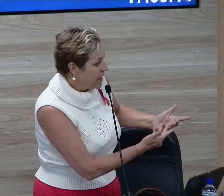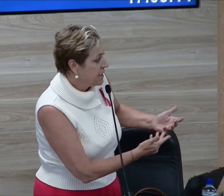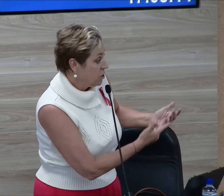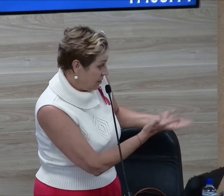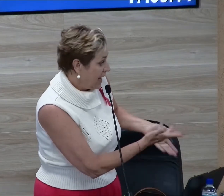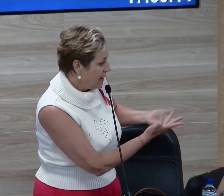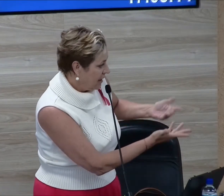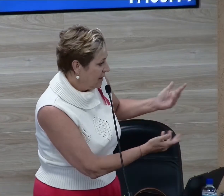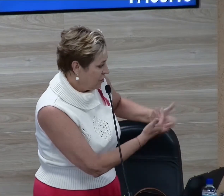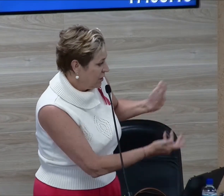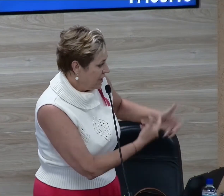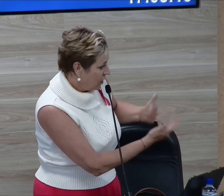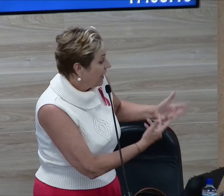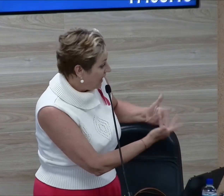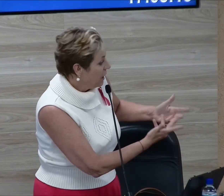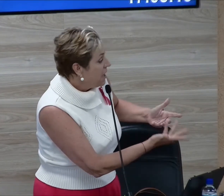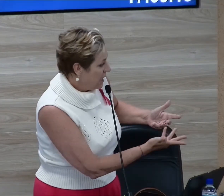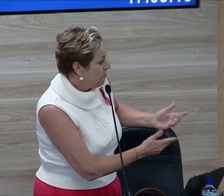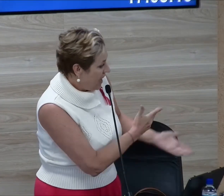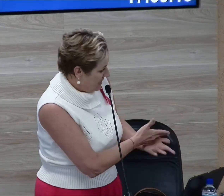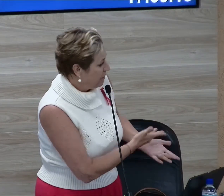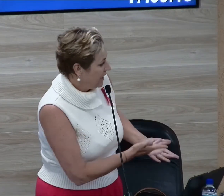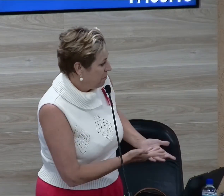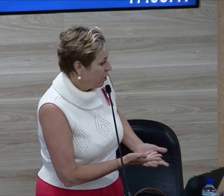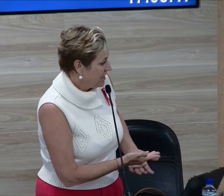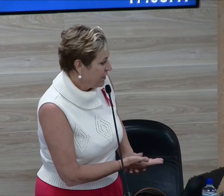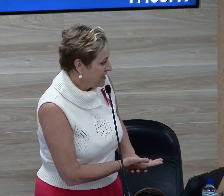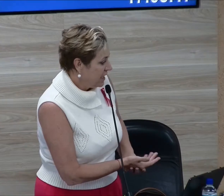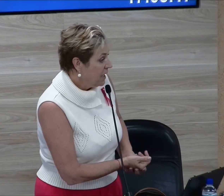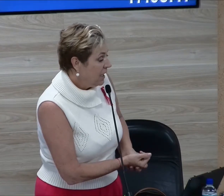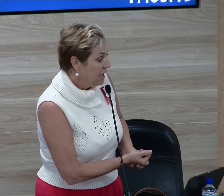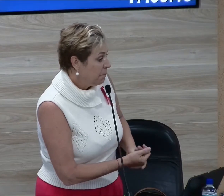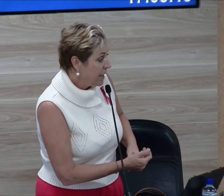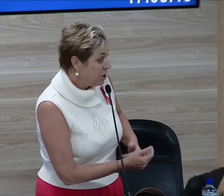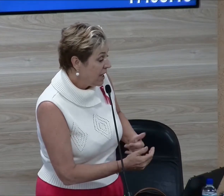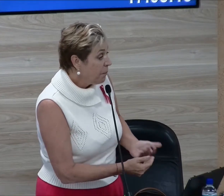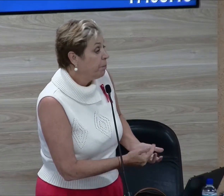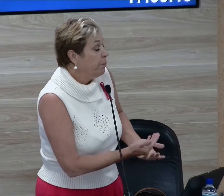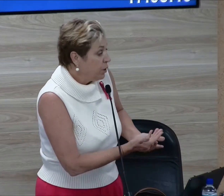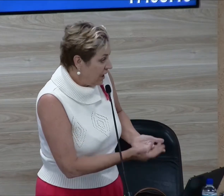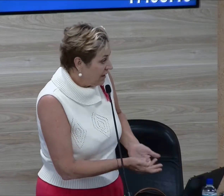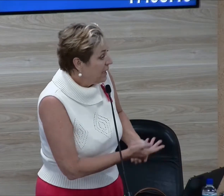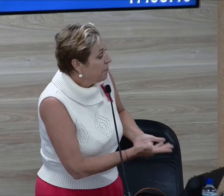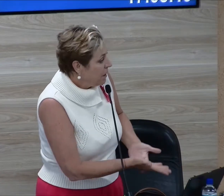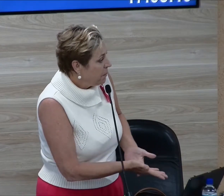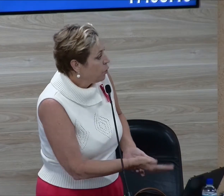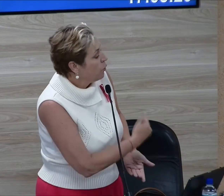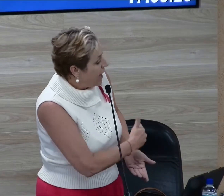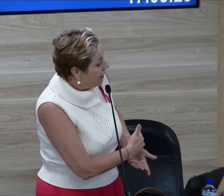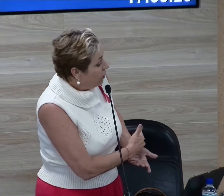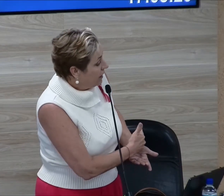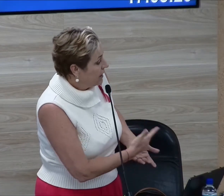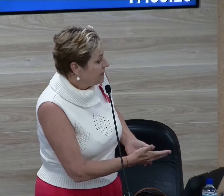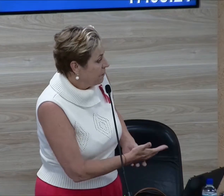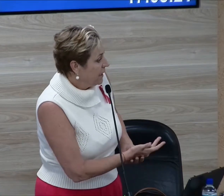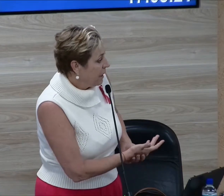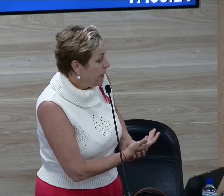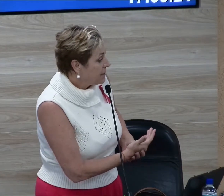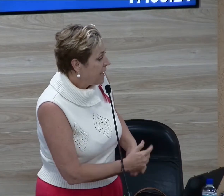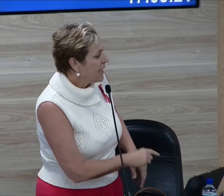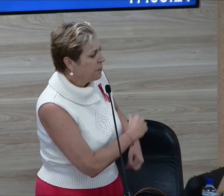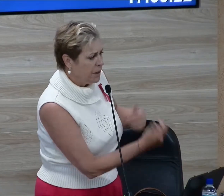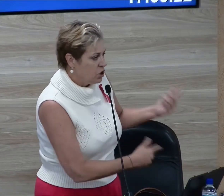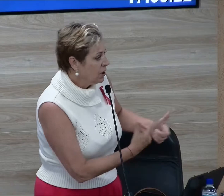está mais adiantada e solicito até que peça para que possa fazer parte dela, porque também me procuraram na